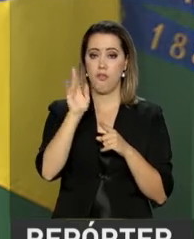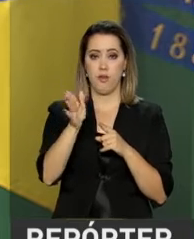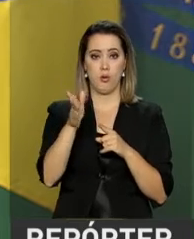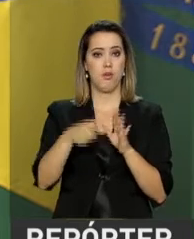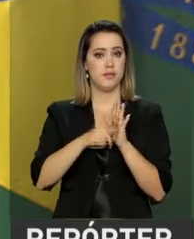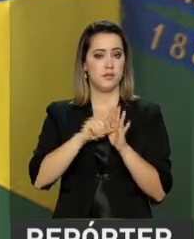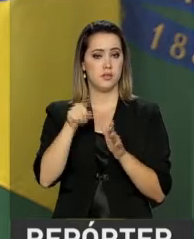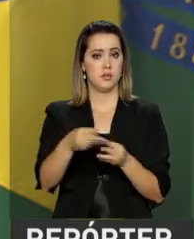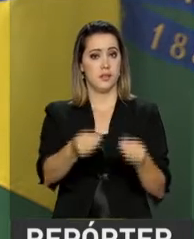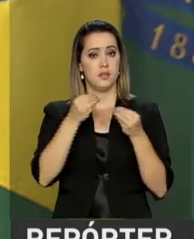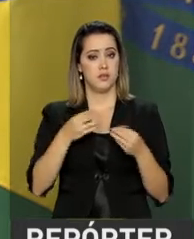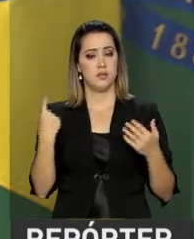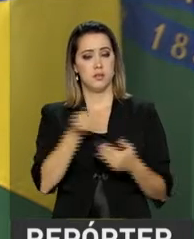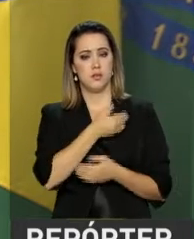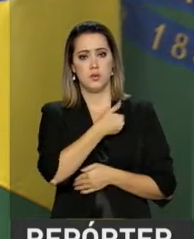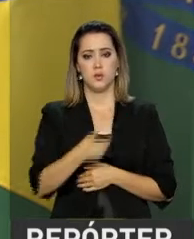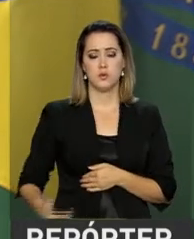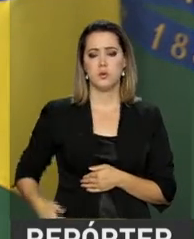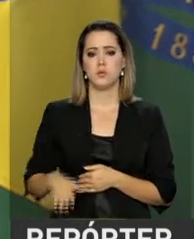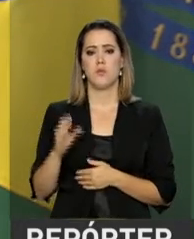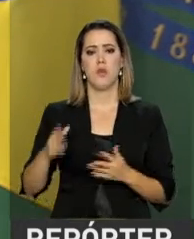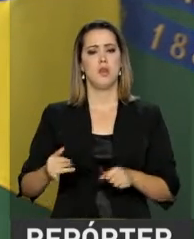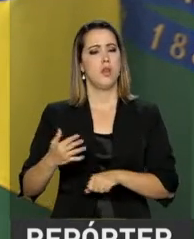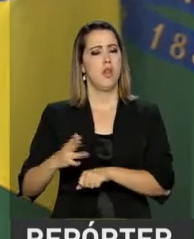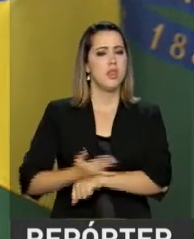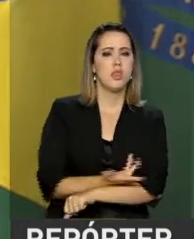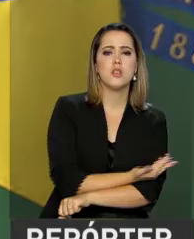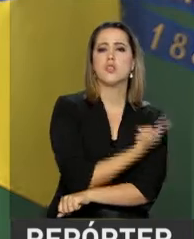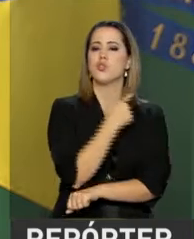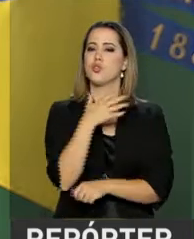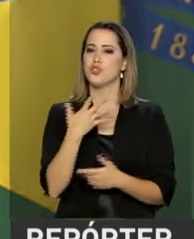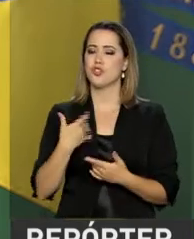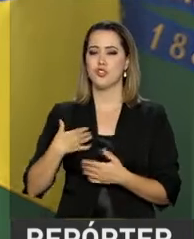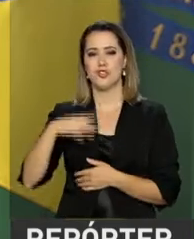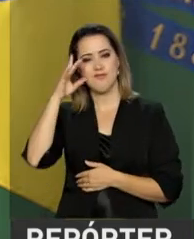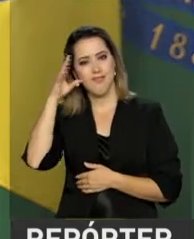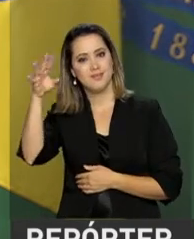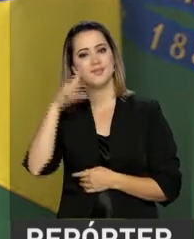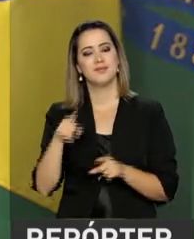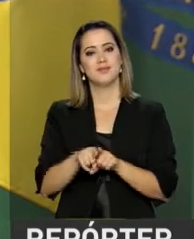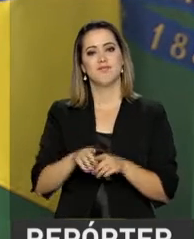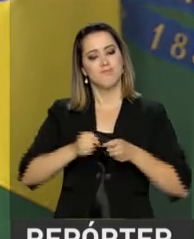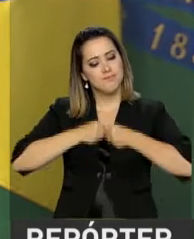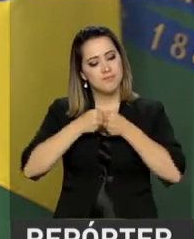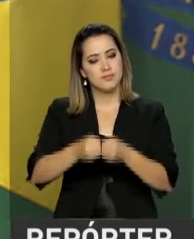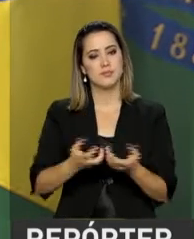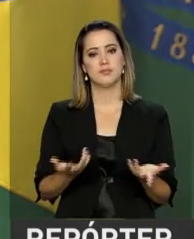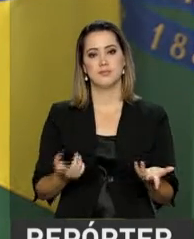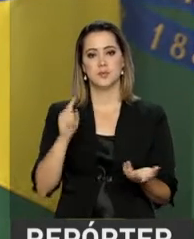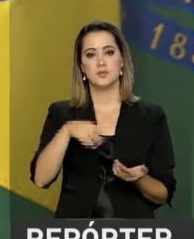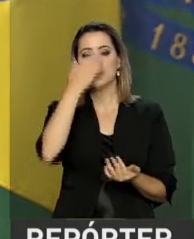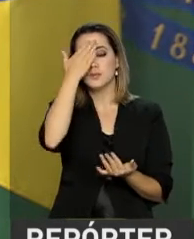para dizer que vai trazer ao nosso governo muita energia e muito talento e muita dedicação